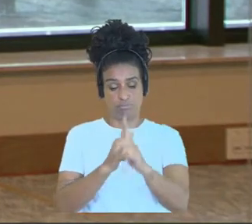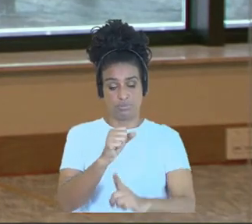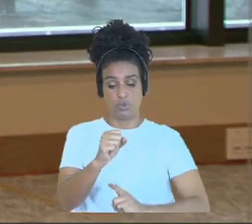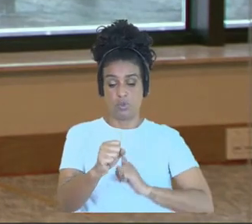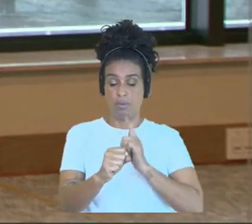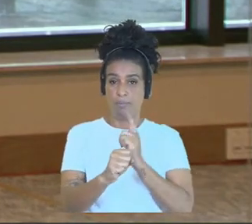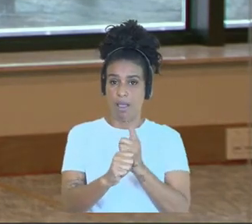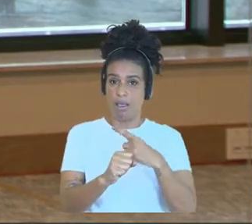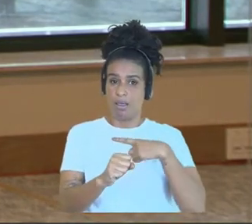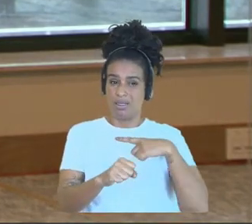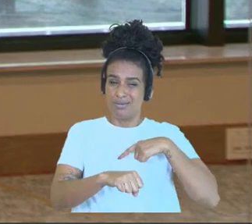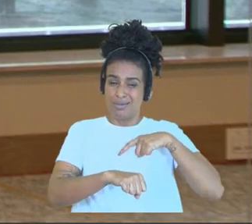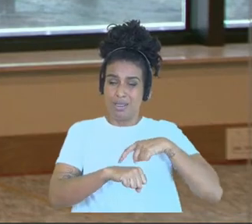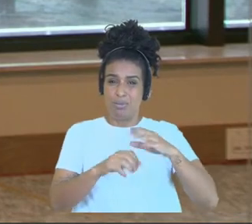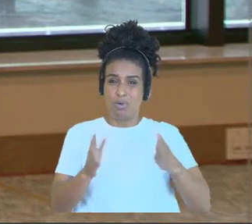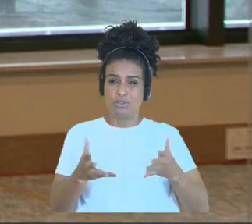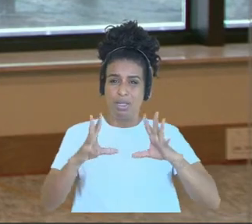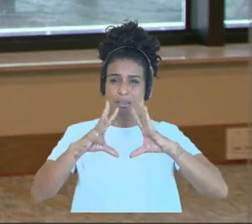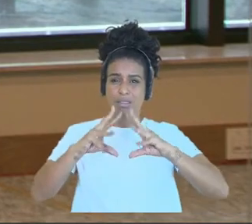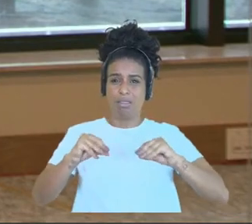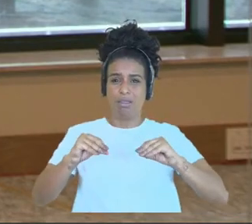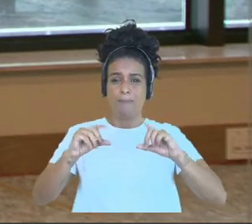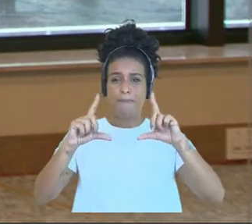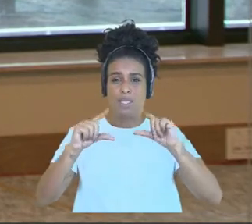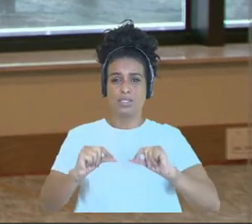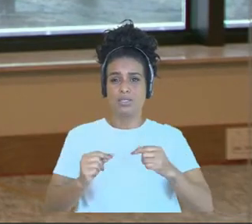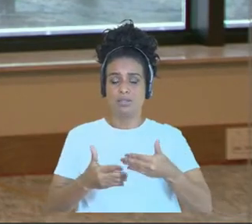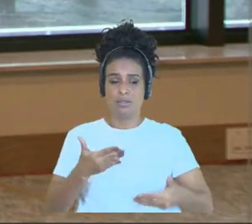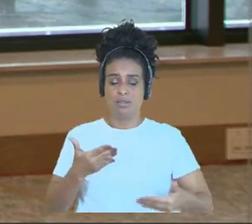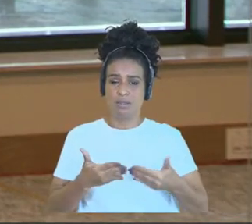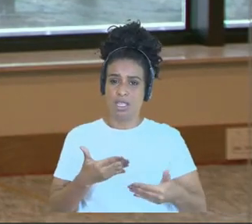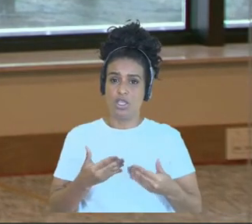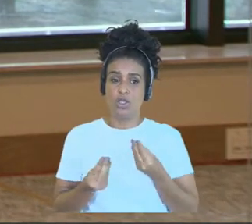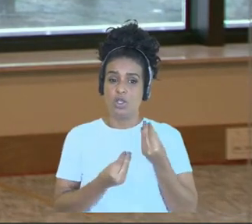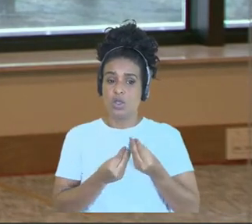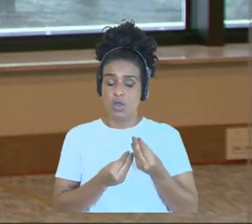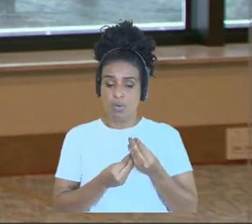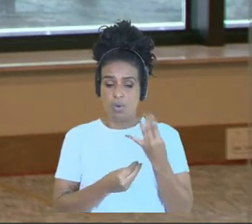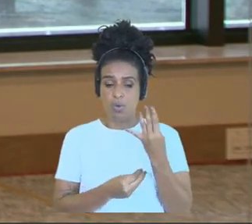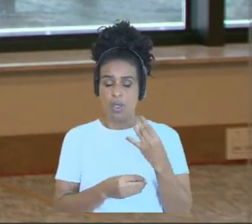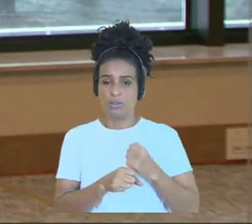na região? Como que a gente pode pensar isso no novo governo nos próximos 4 anos?